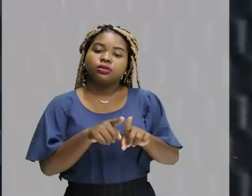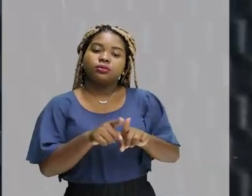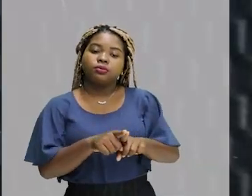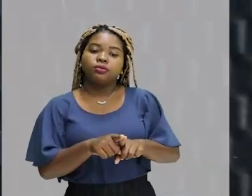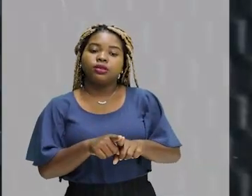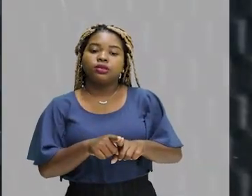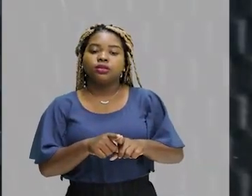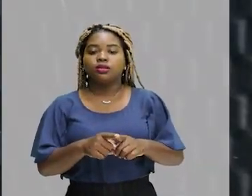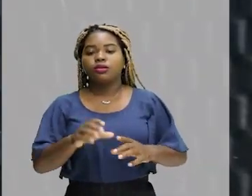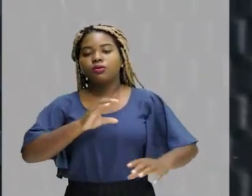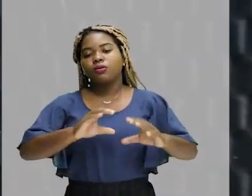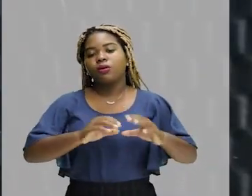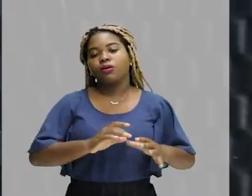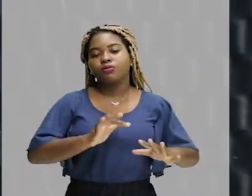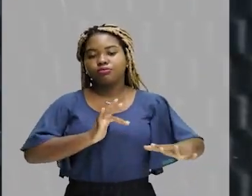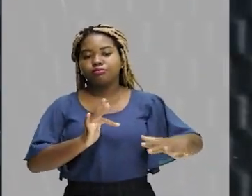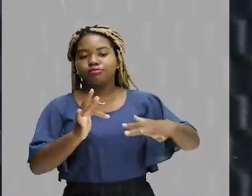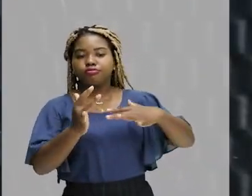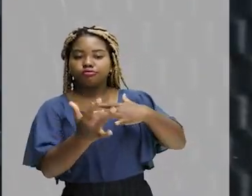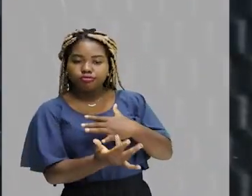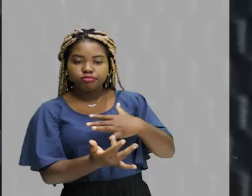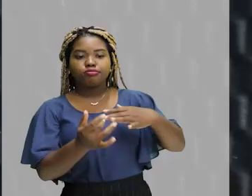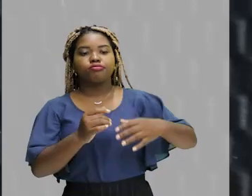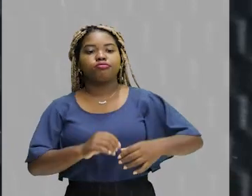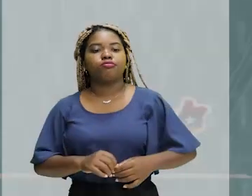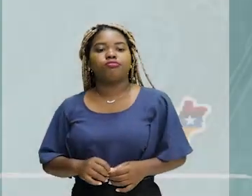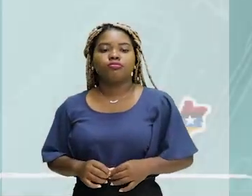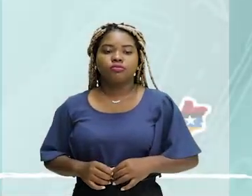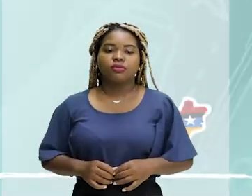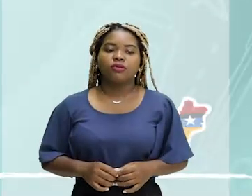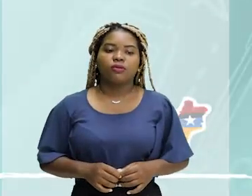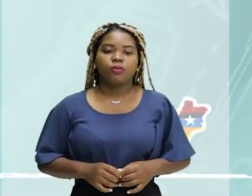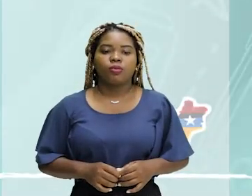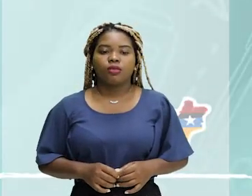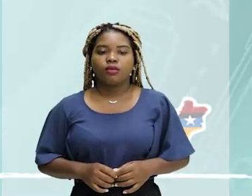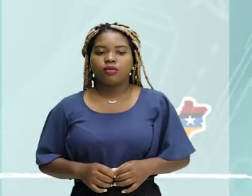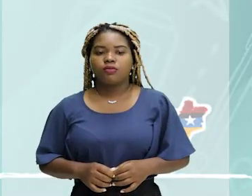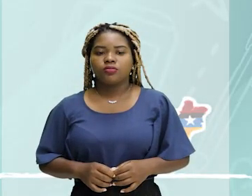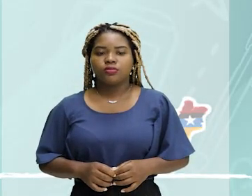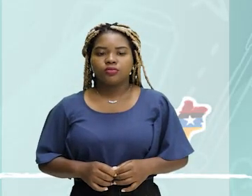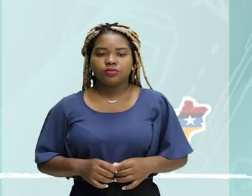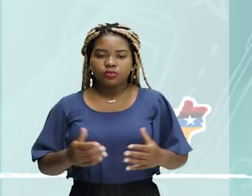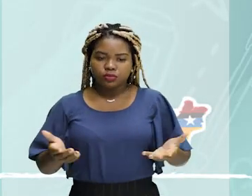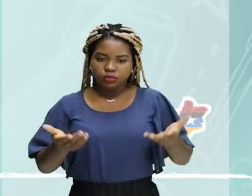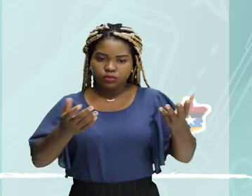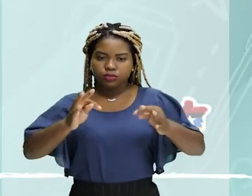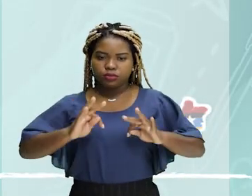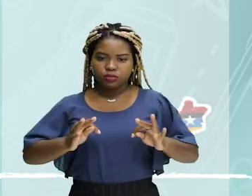era digital, vem aqui o endereço eletrônico. A integração da tecnologia com a